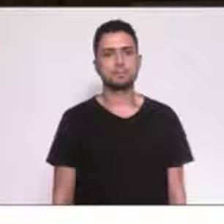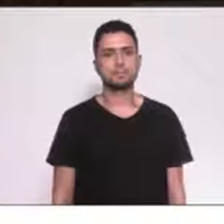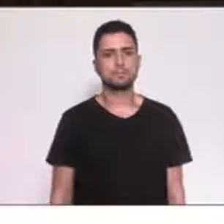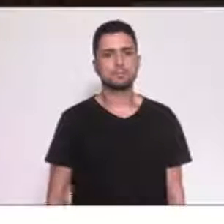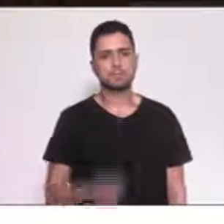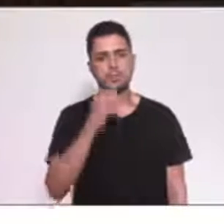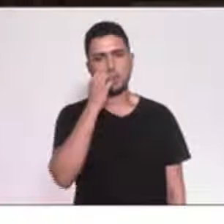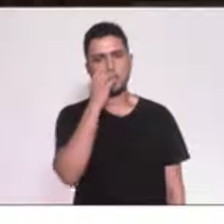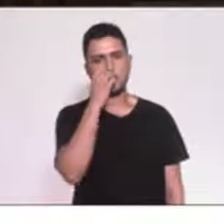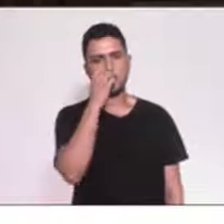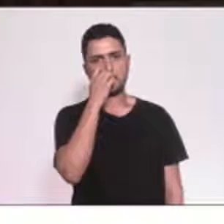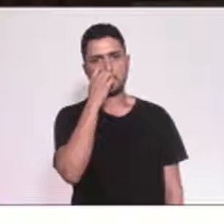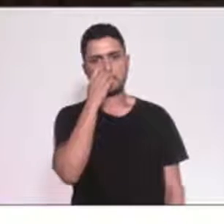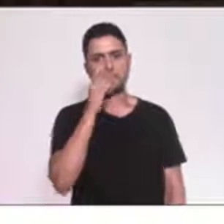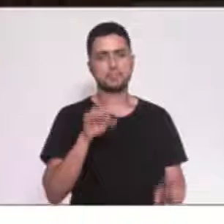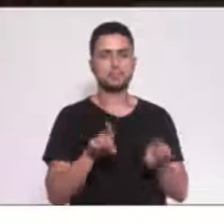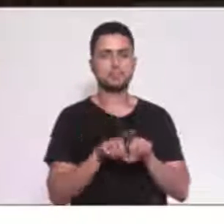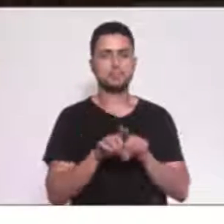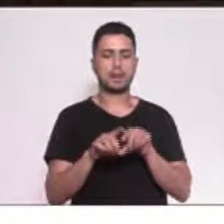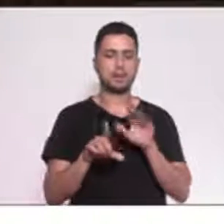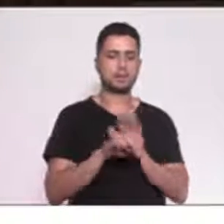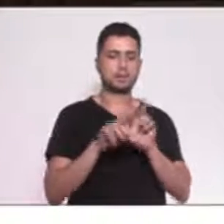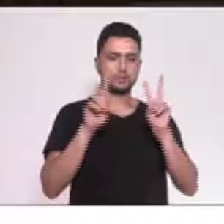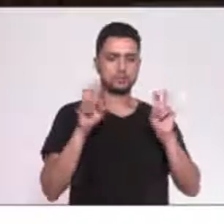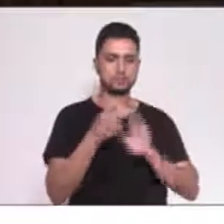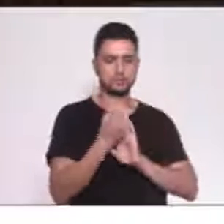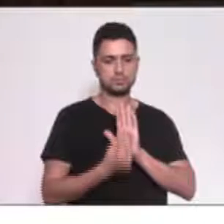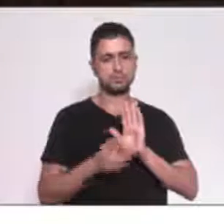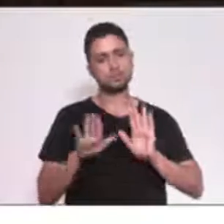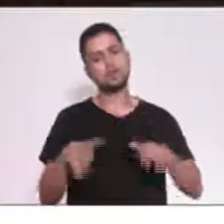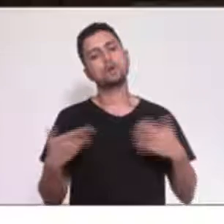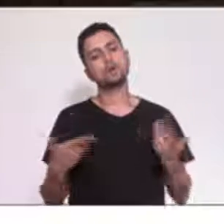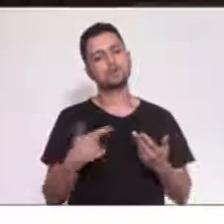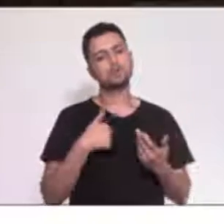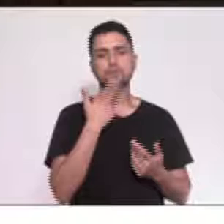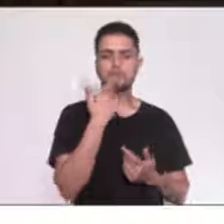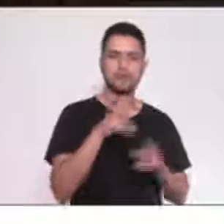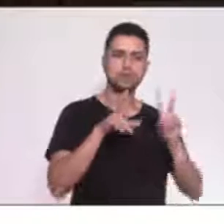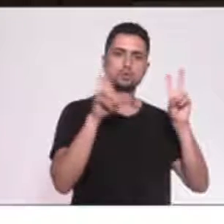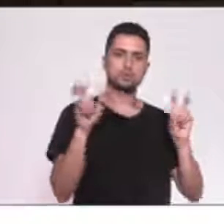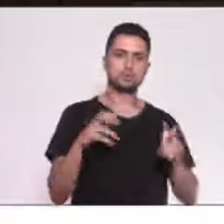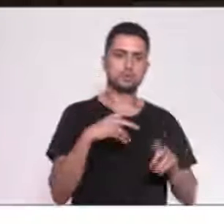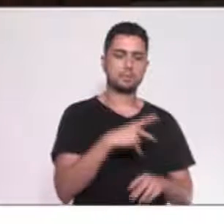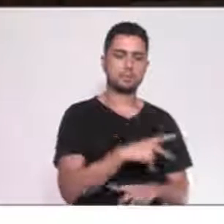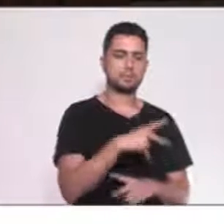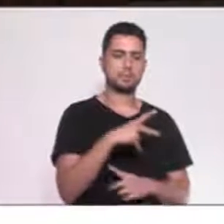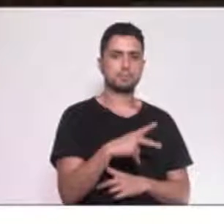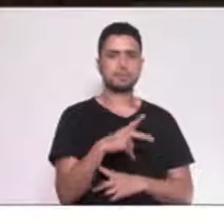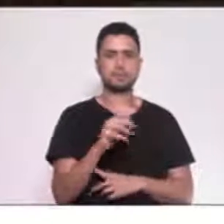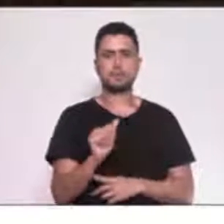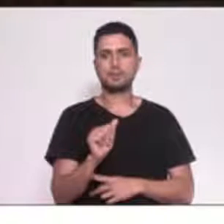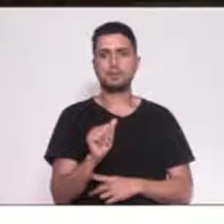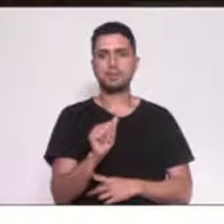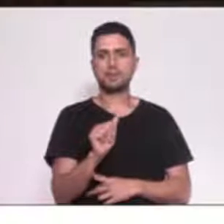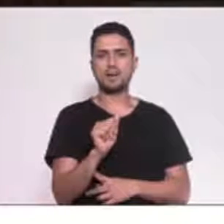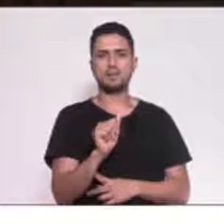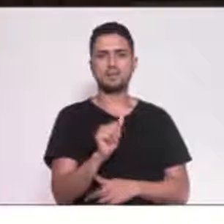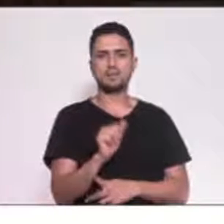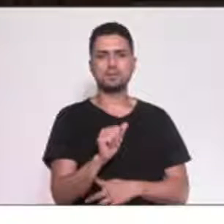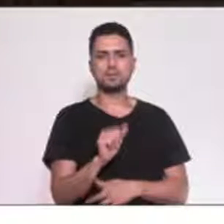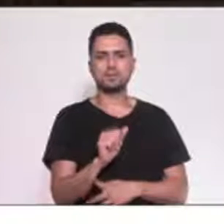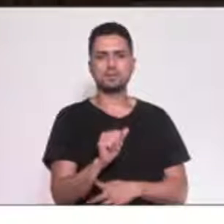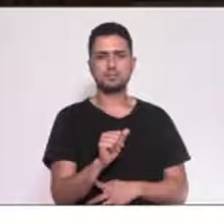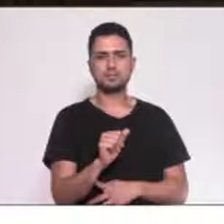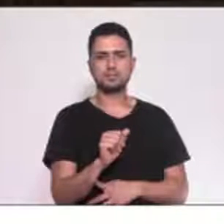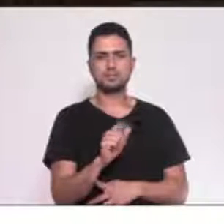de hoje eu vou me concentrar no PPA e amanhã voltarei a fazer a discussão enfocando